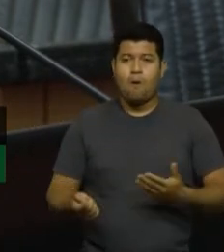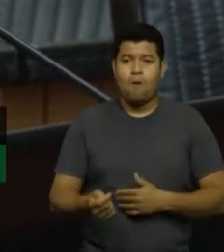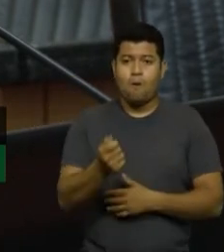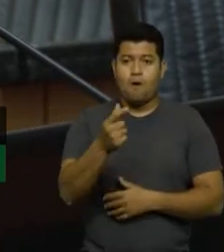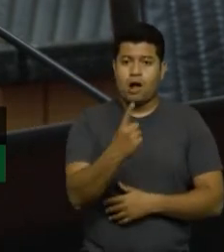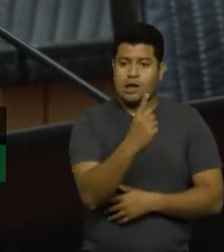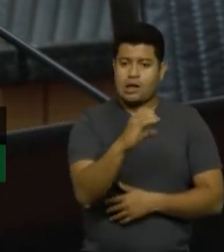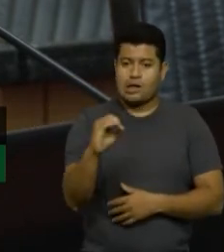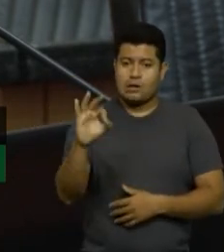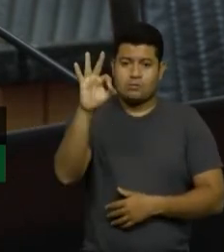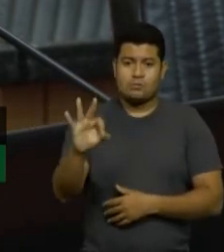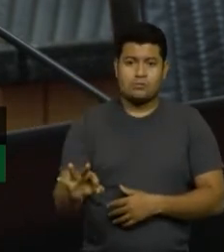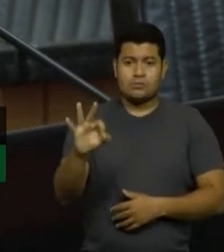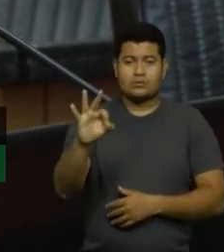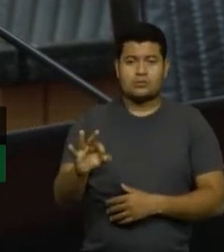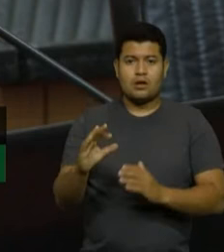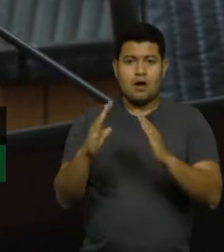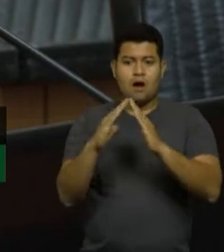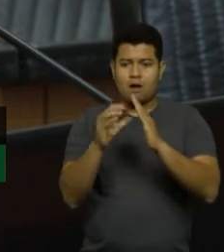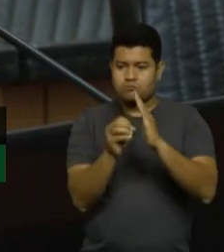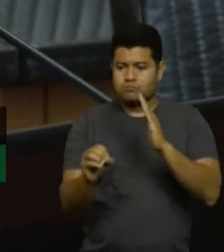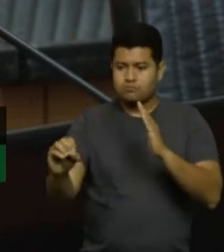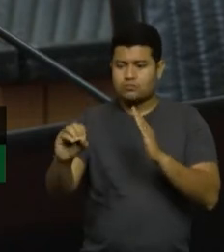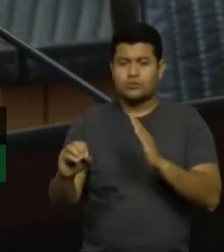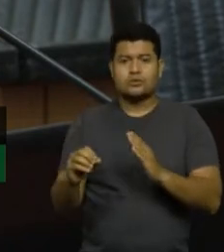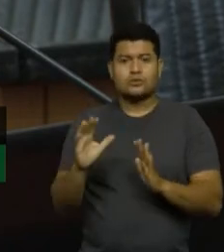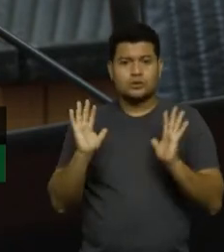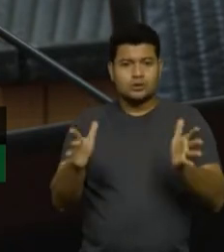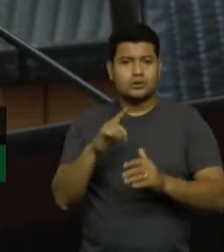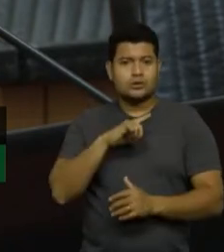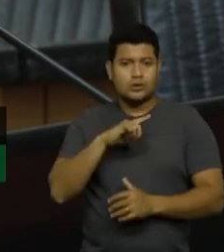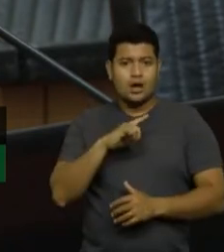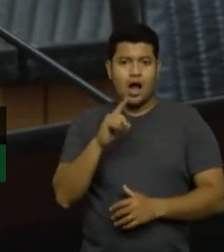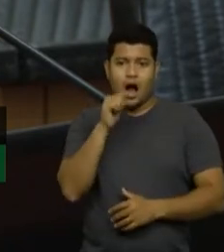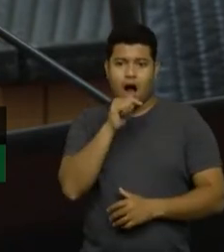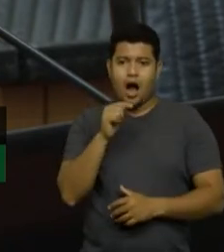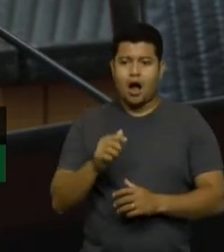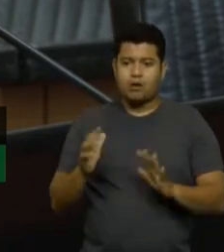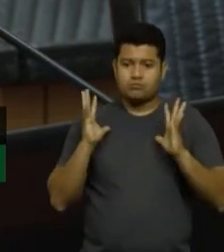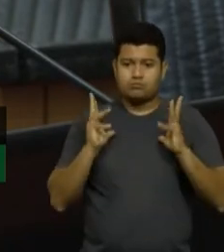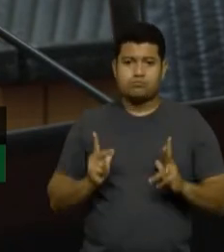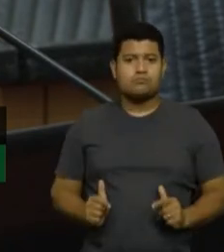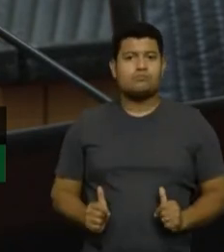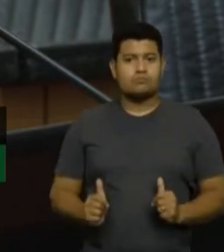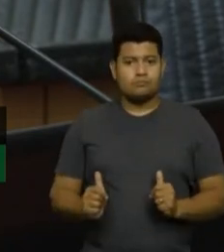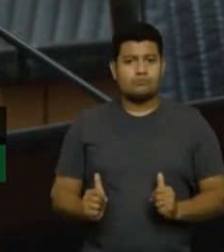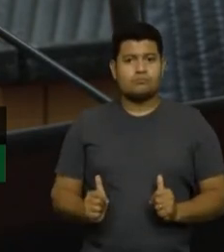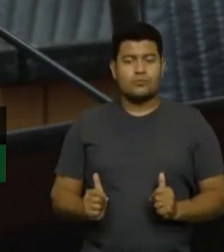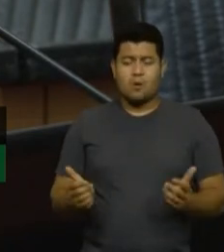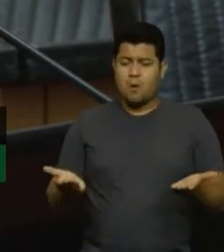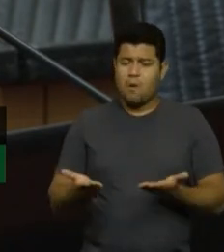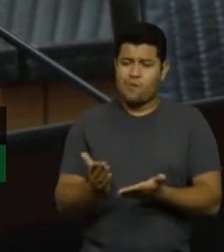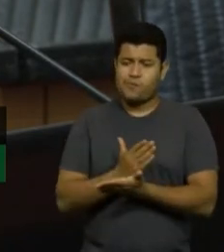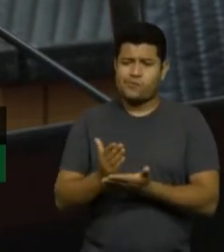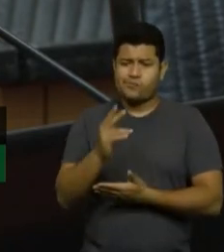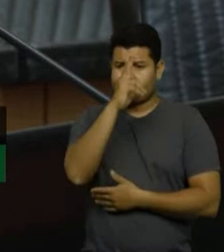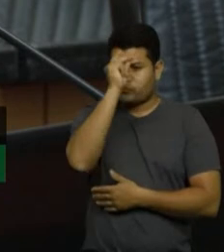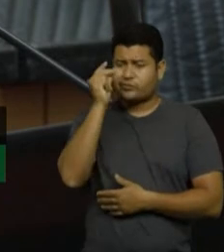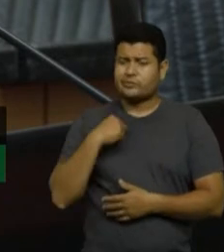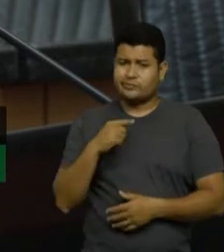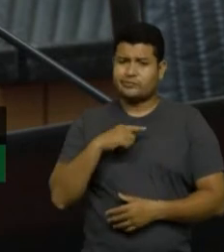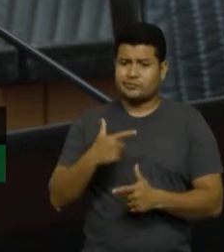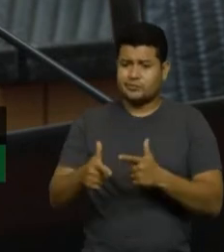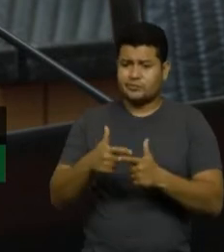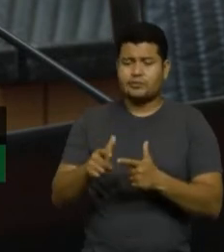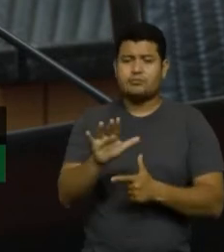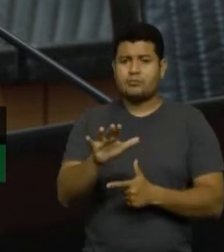a questão de esgoto já realizada, com água potável, com alguns probleminhas que o prefeito está enfrentando hoje, mas tudo são